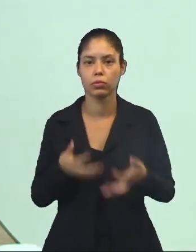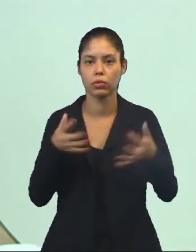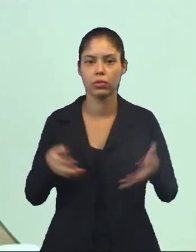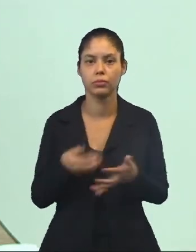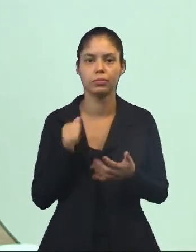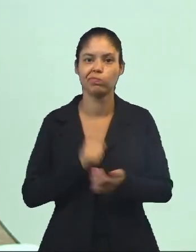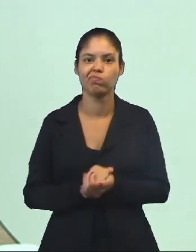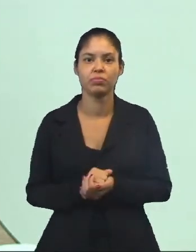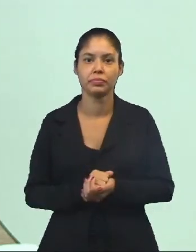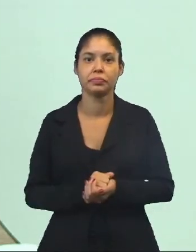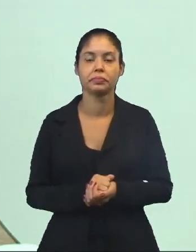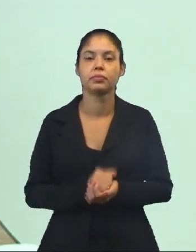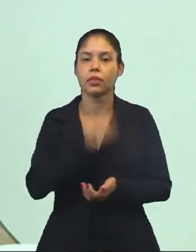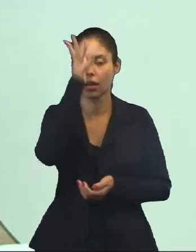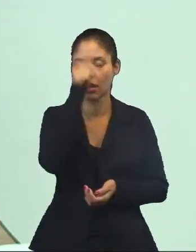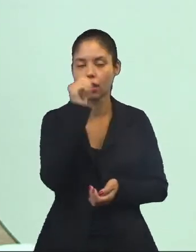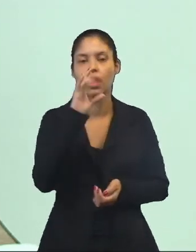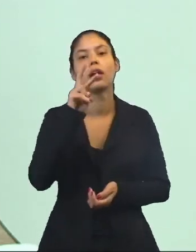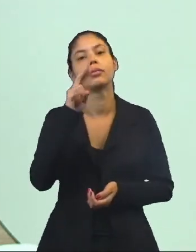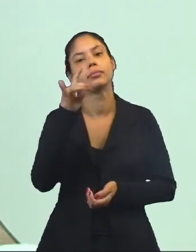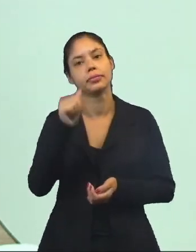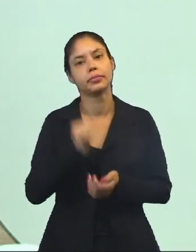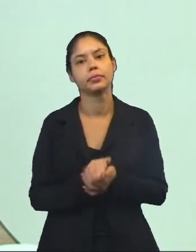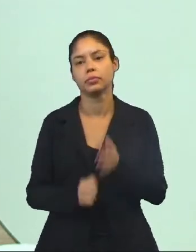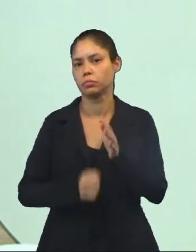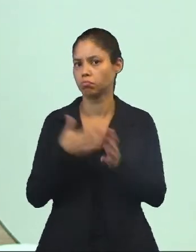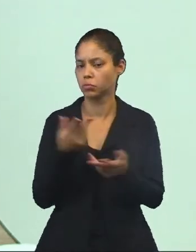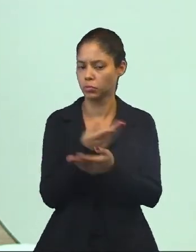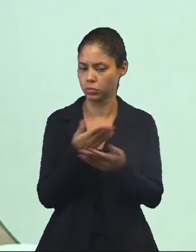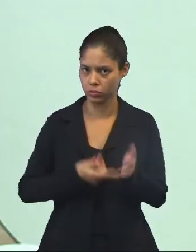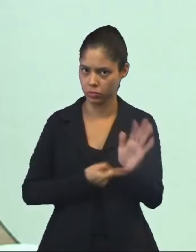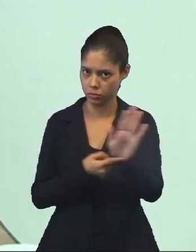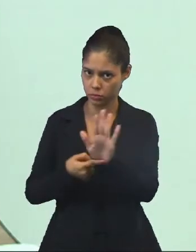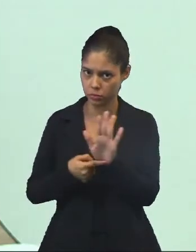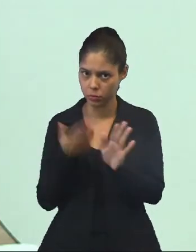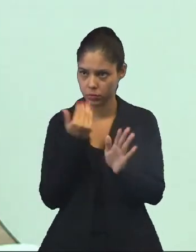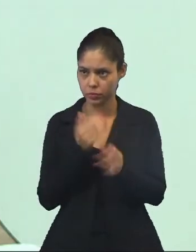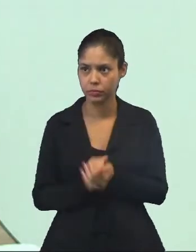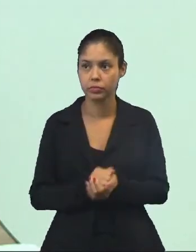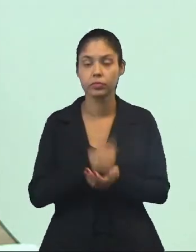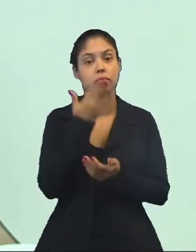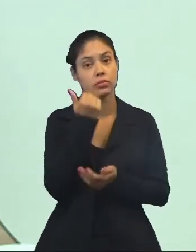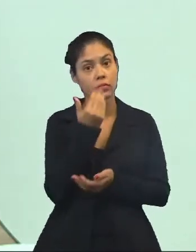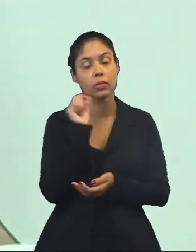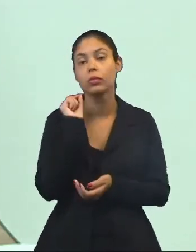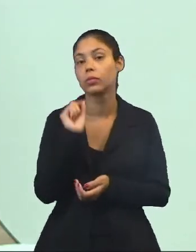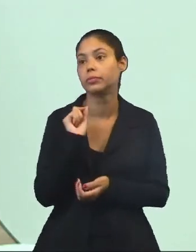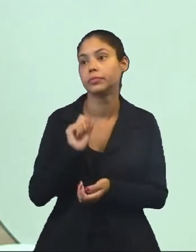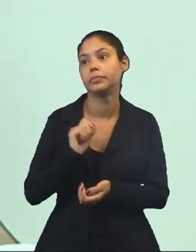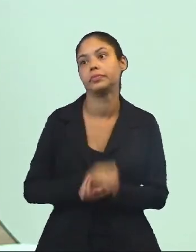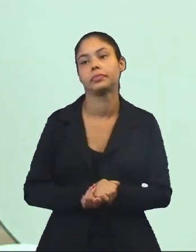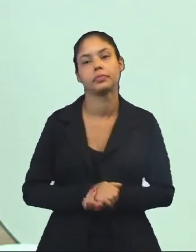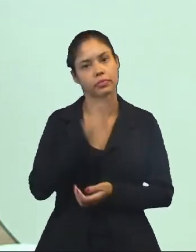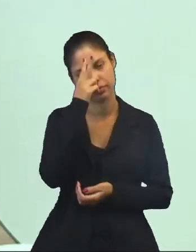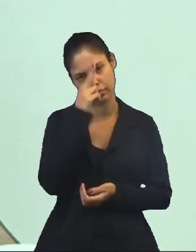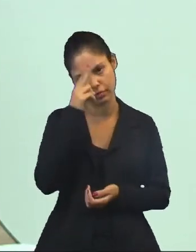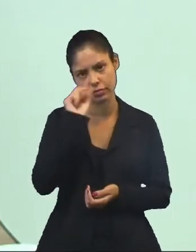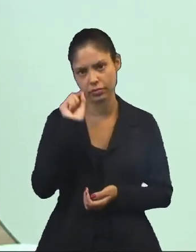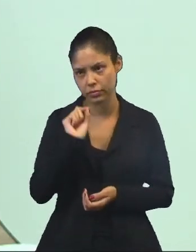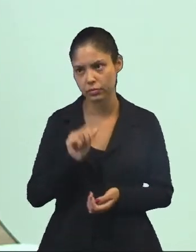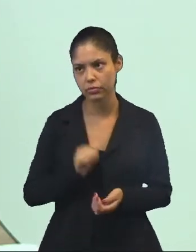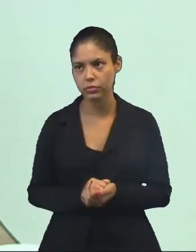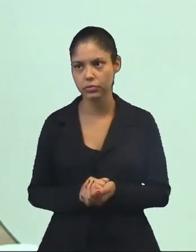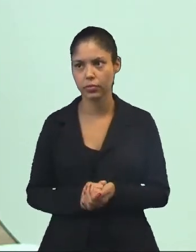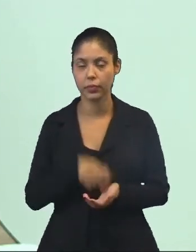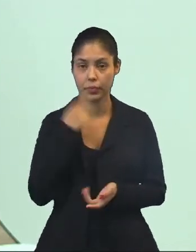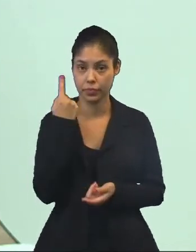a tal da galinha caipira, depende do prato ali oferecido. E o frango, ele se alimenta de quê? Você lembra? Me